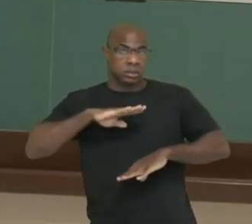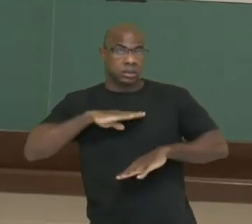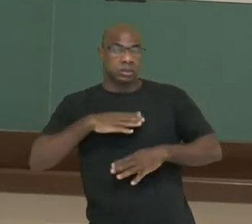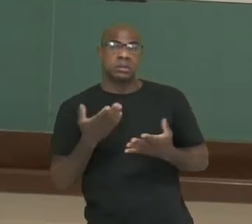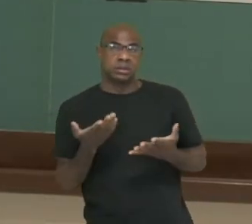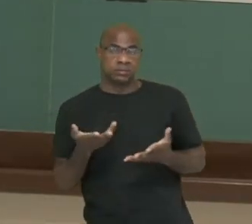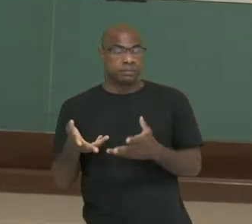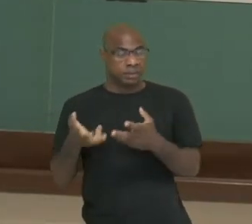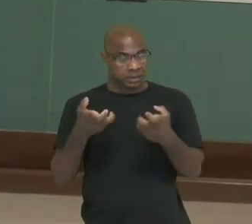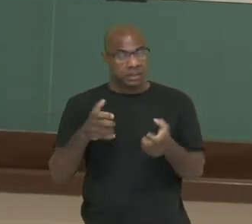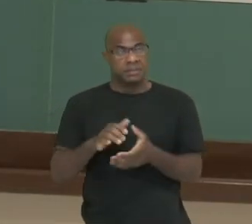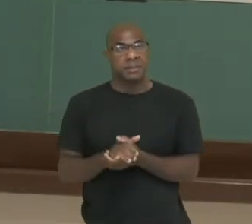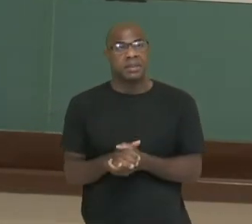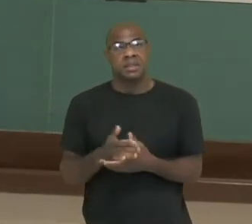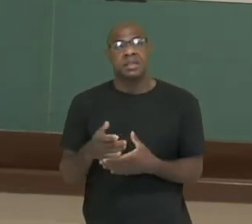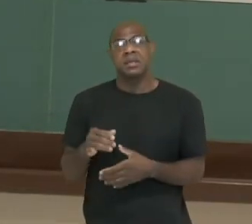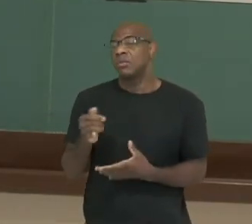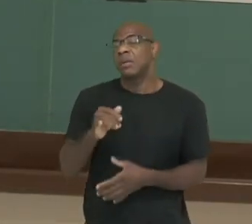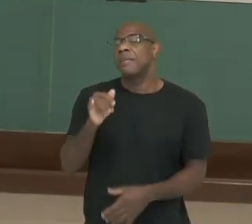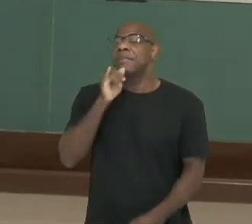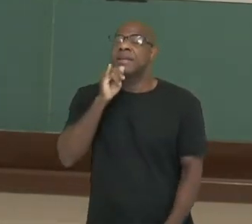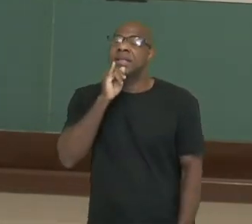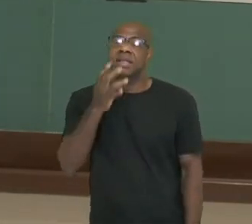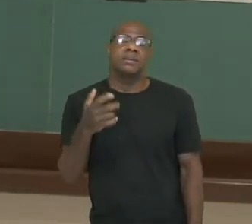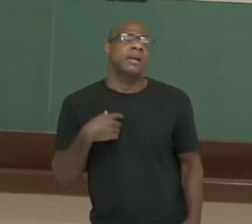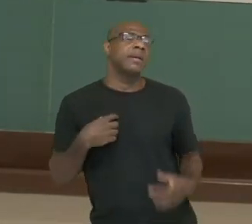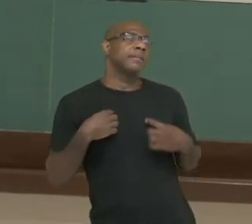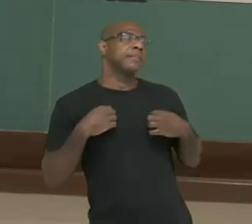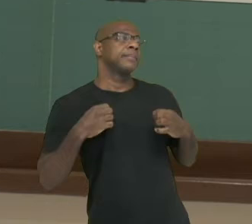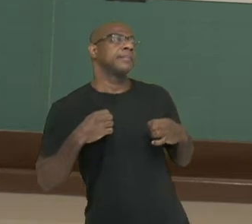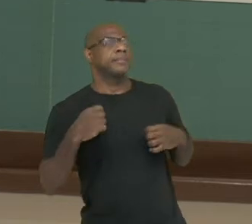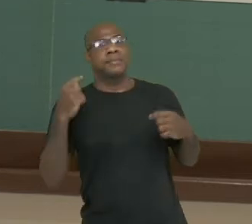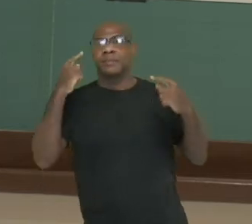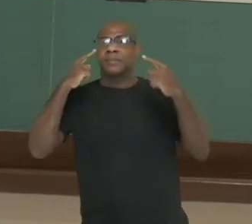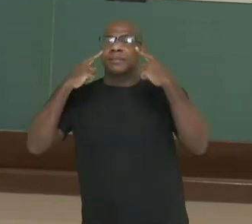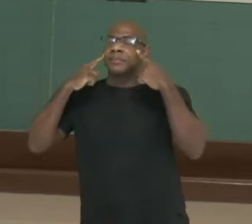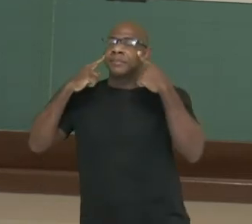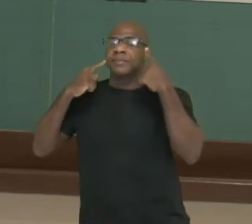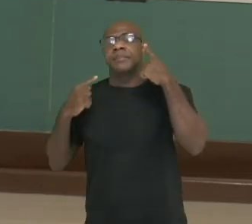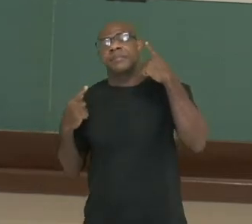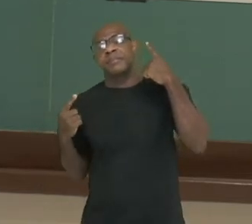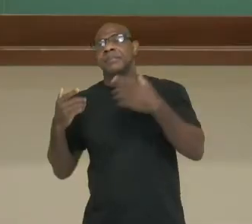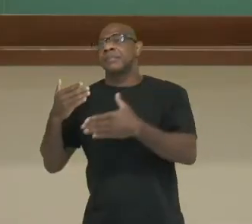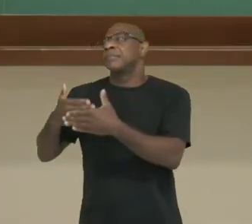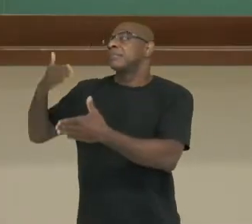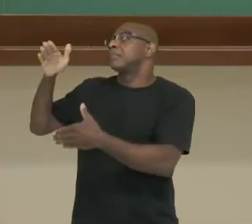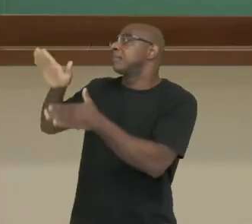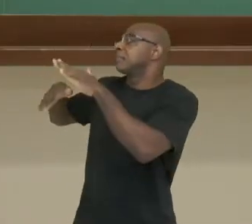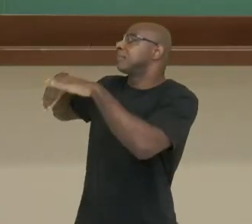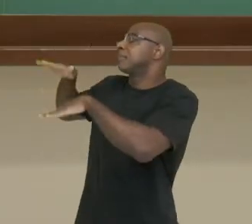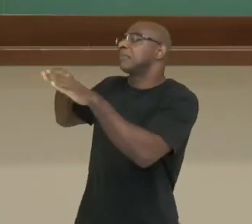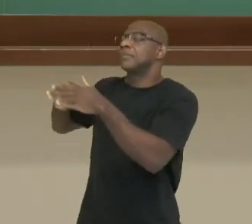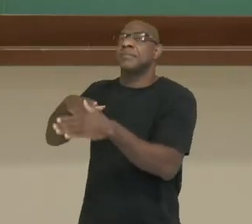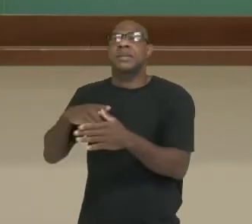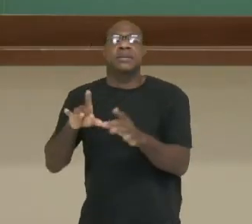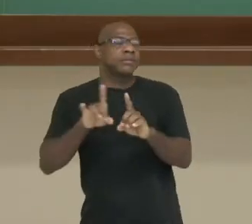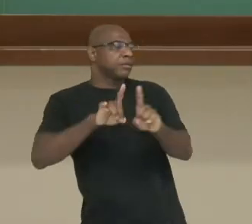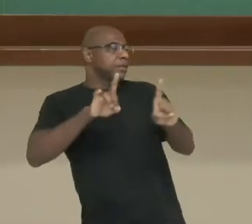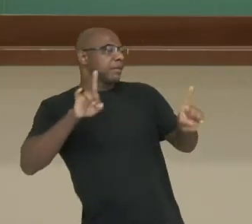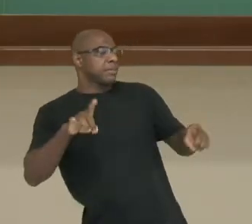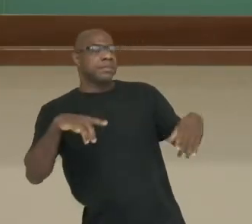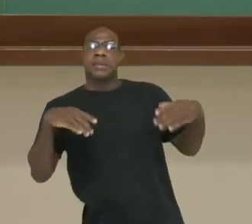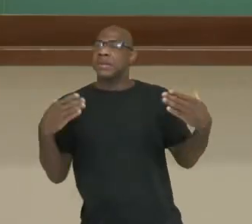vou fazer um espetáculo pensando na estética, porque eu quero que tenha o rompimento da quarta parede, eu quero que tenha o